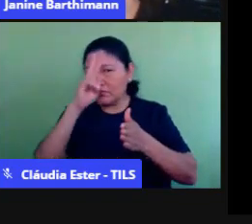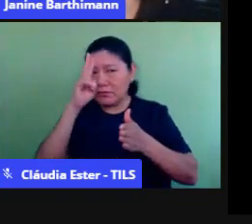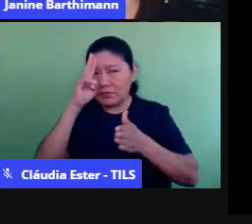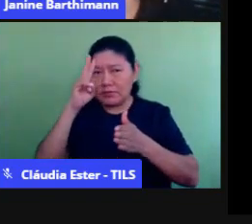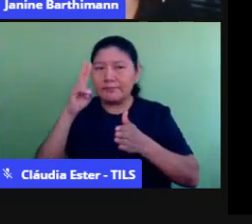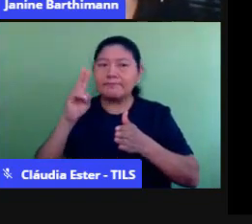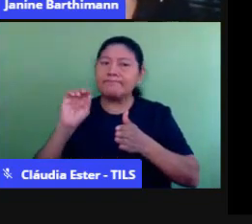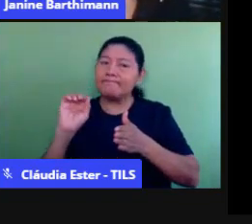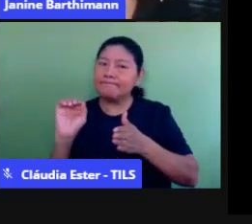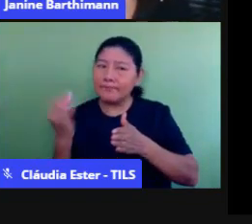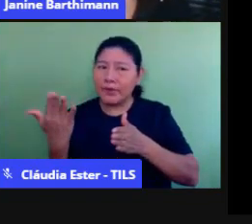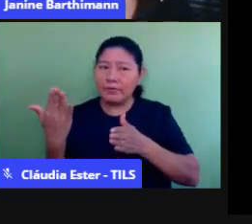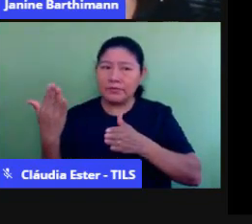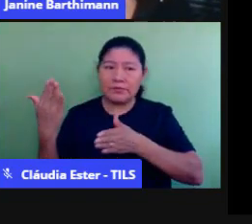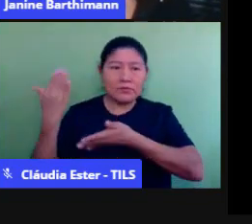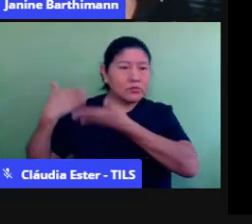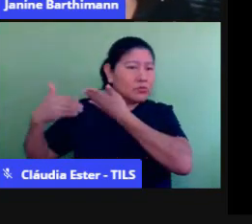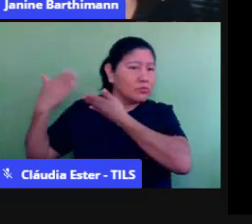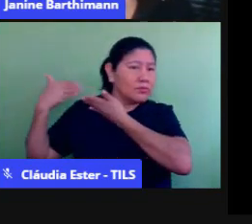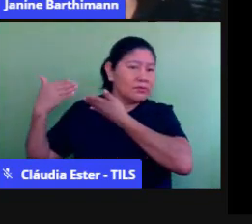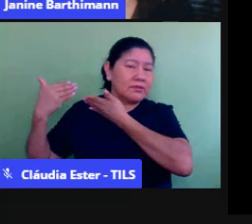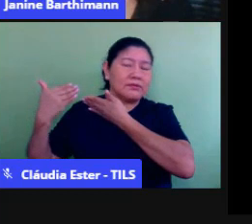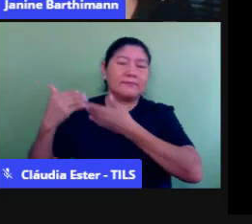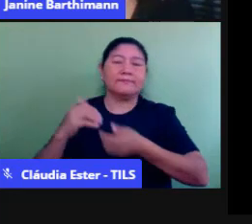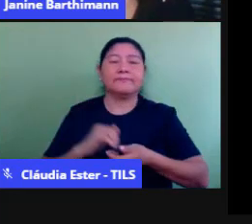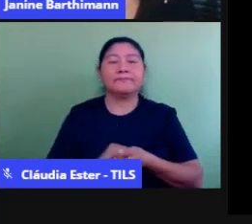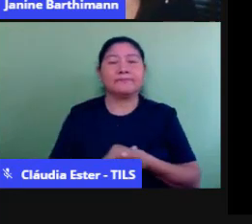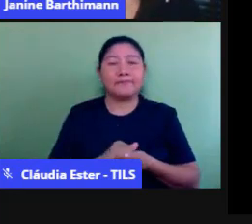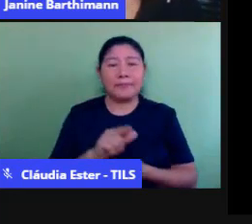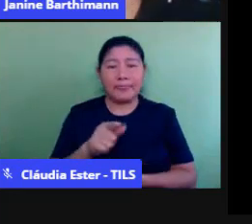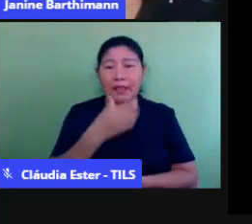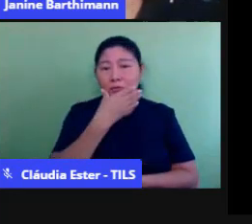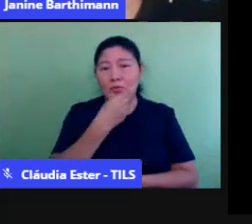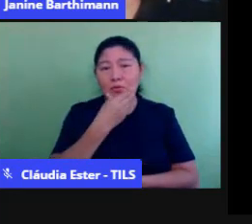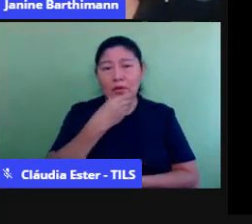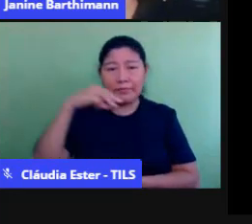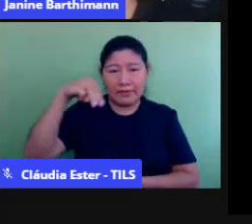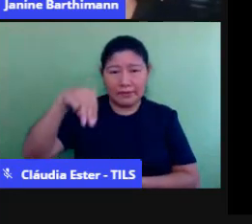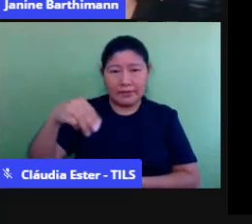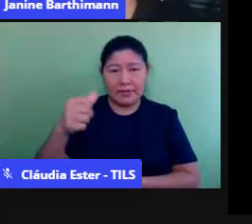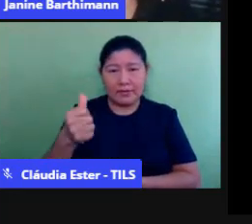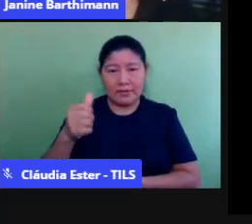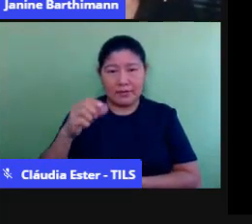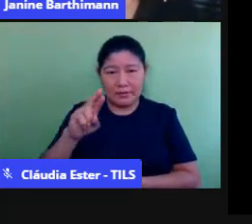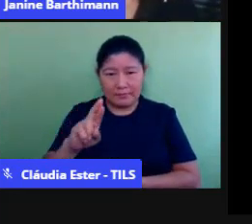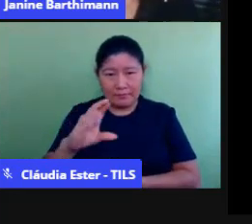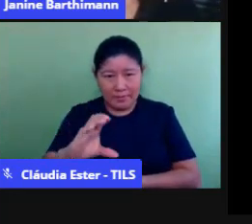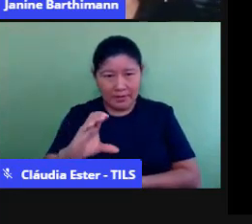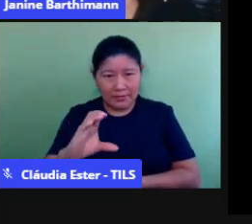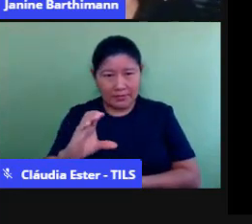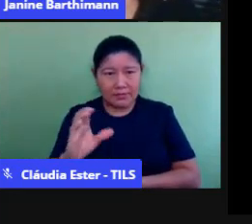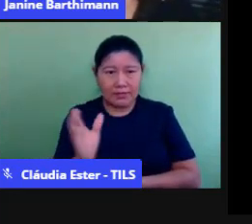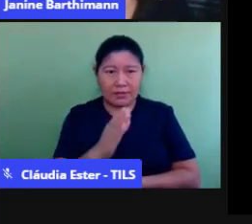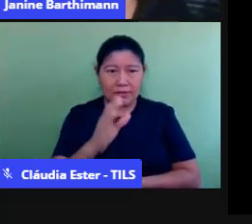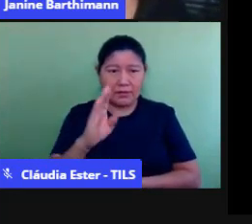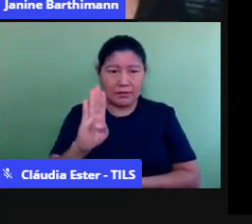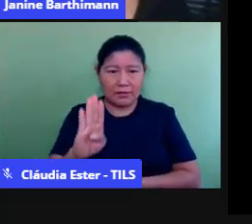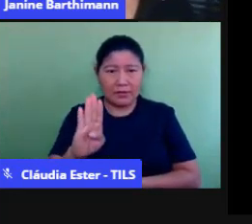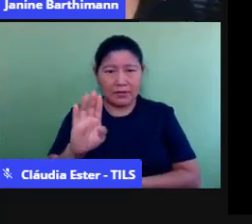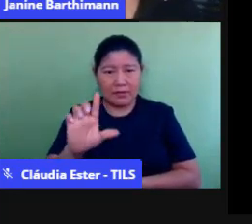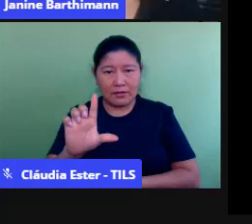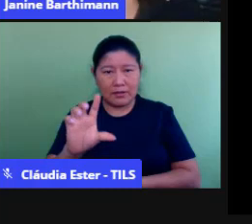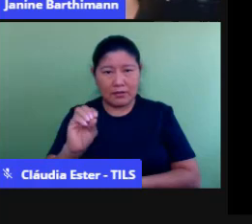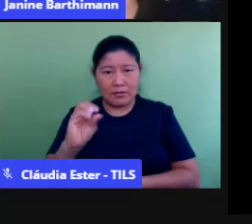E Marc Bloch, ele complementa, né, esse pensamento anterior, dizendo